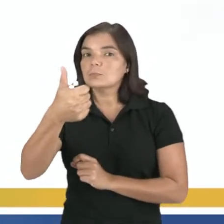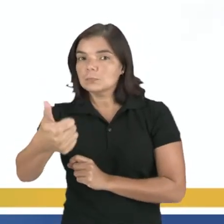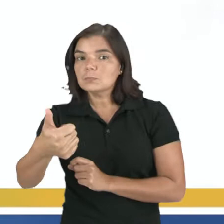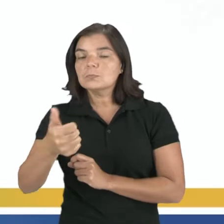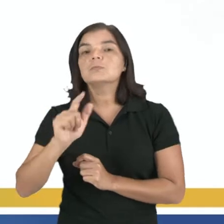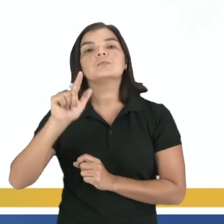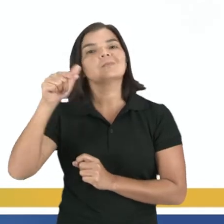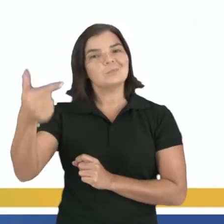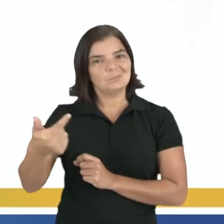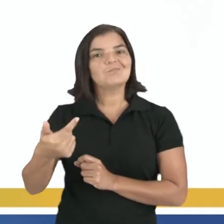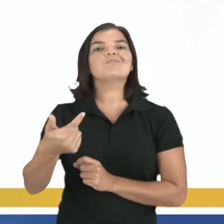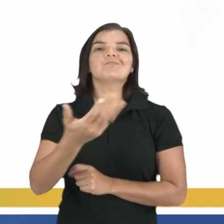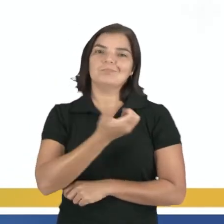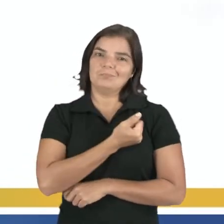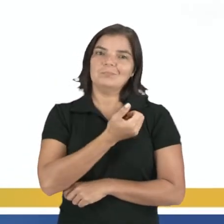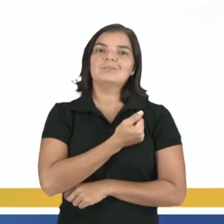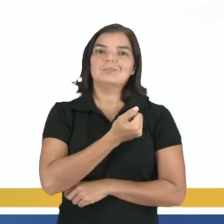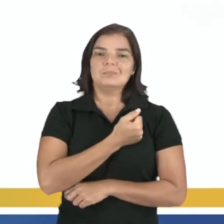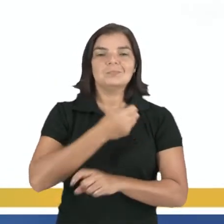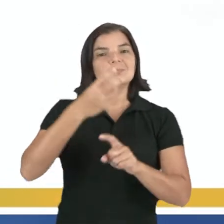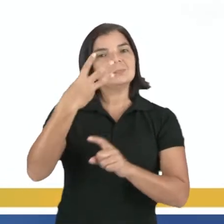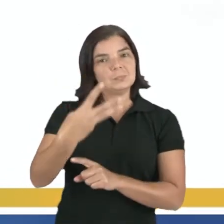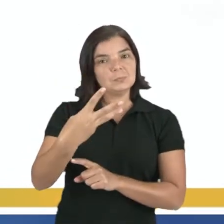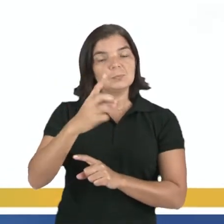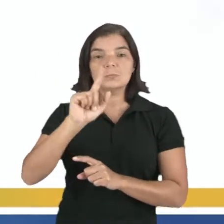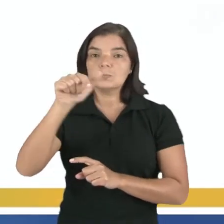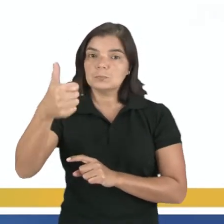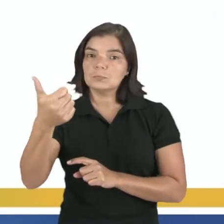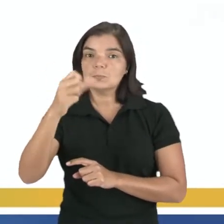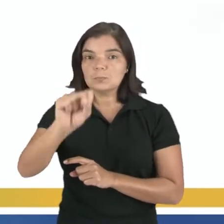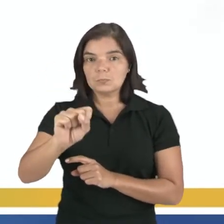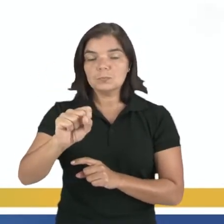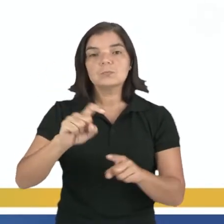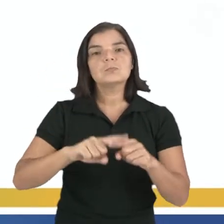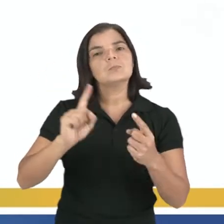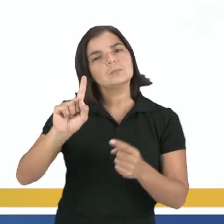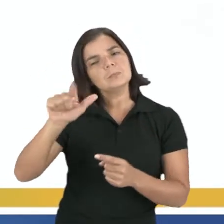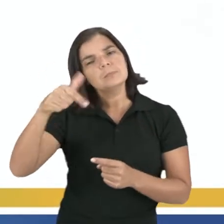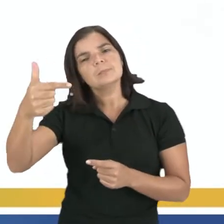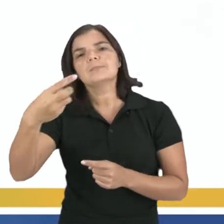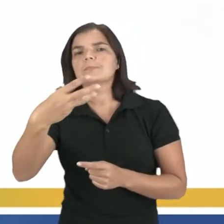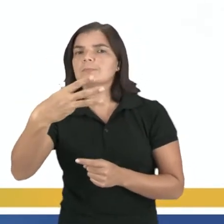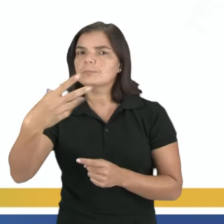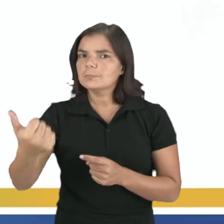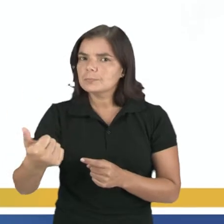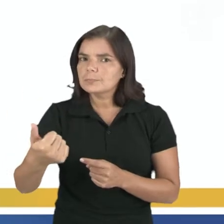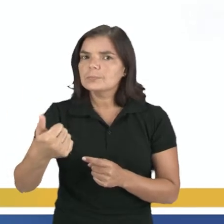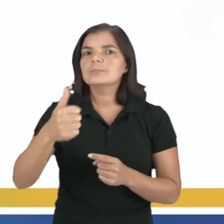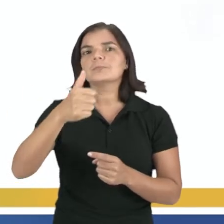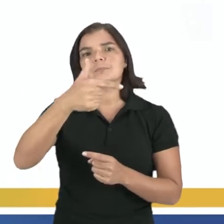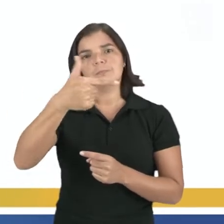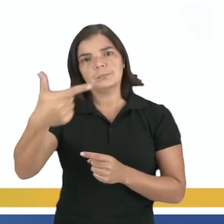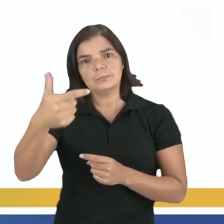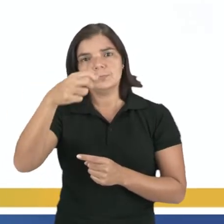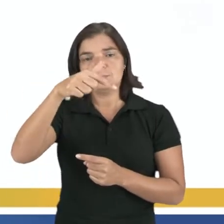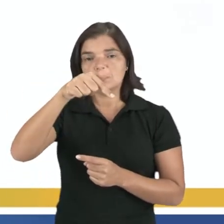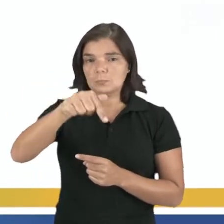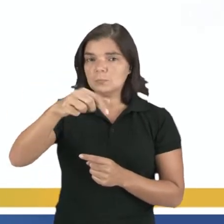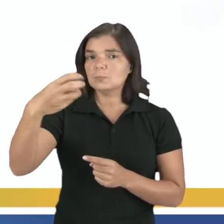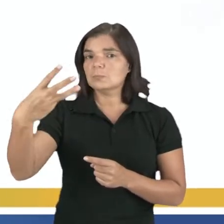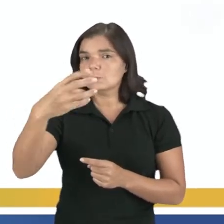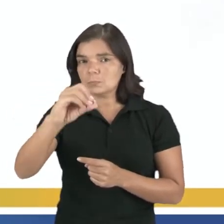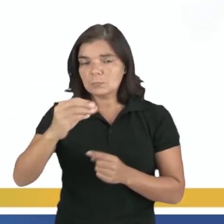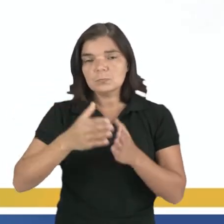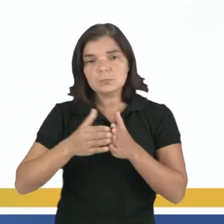o próximo múltiplo, né, de 3 após 18. Depois o 24, depois o 27, depois o 30 e assim por